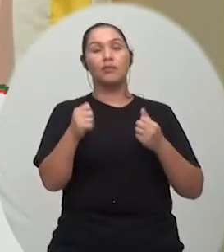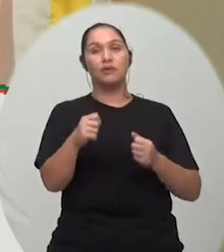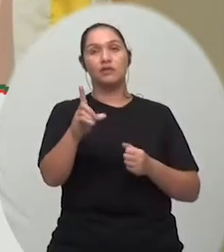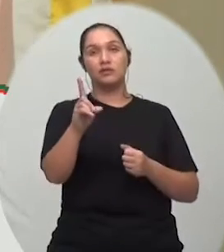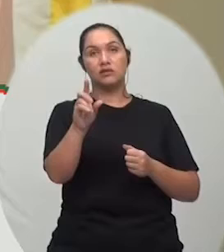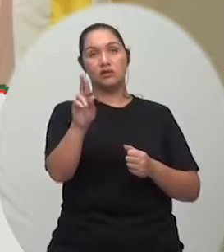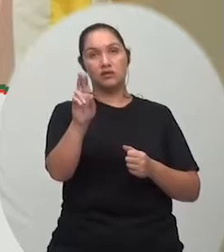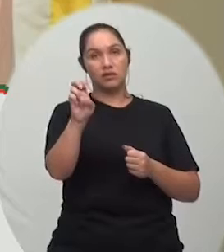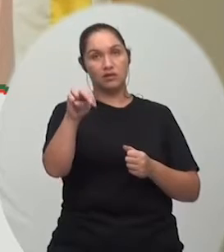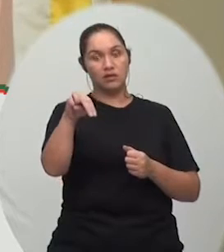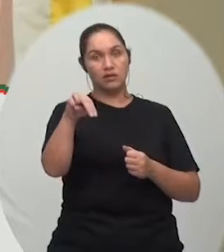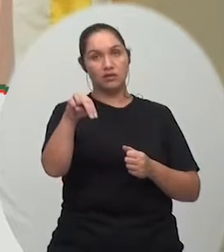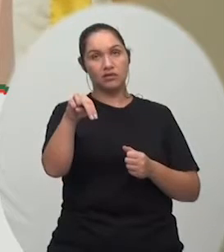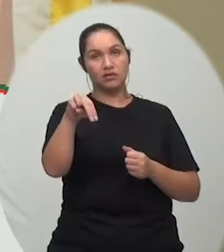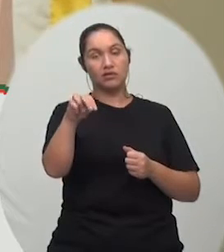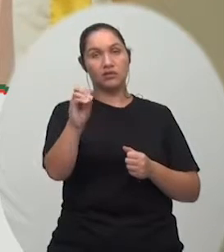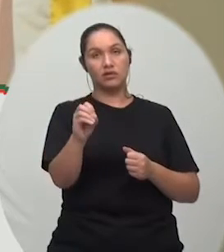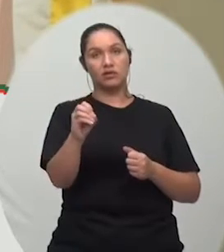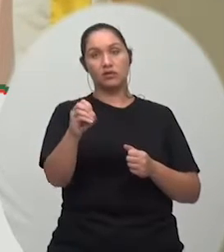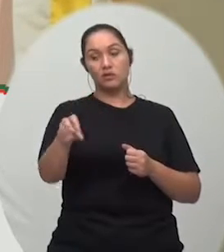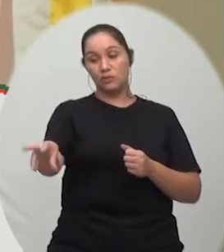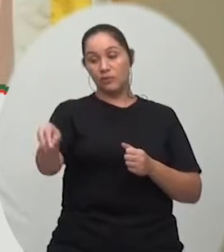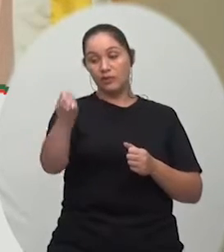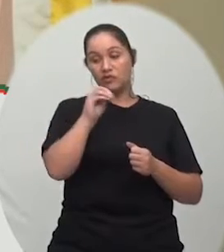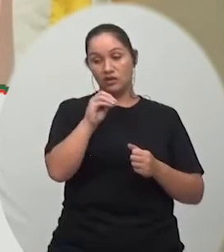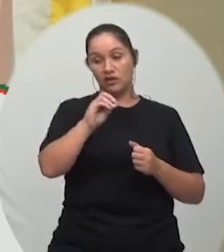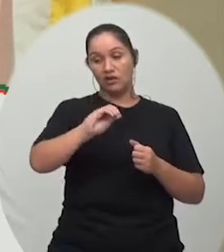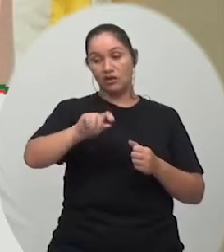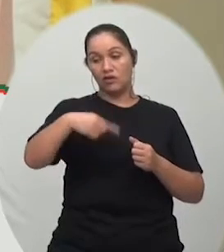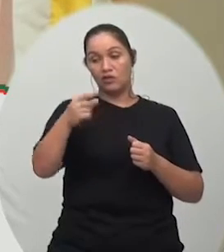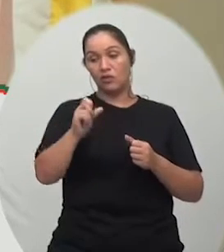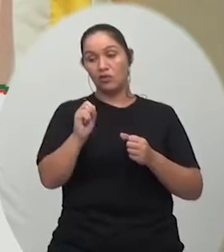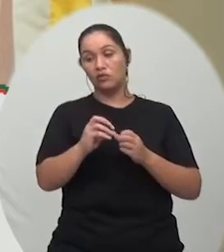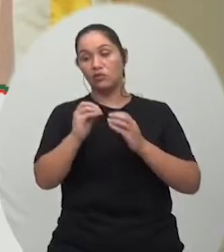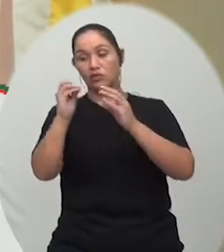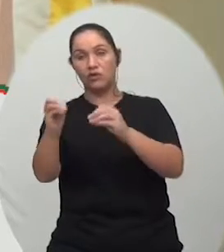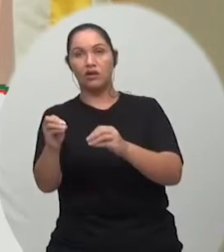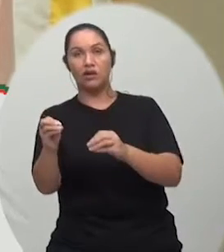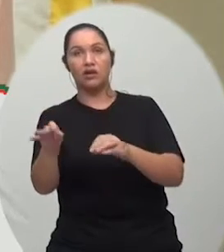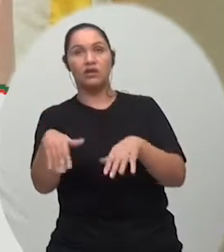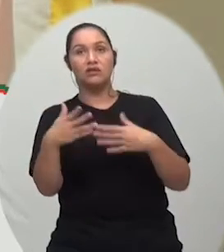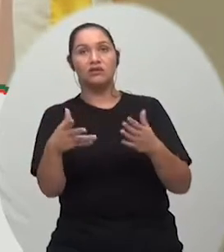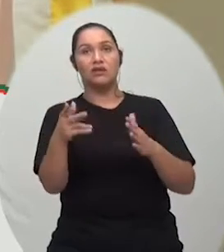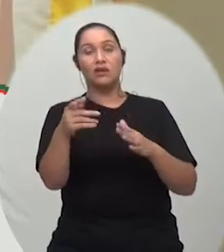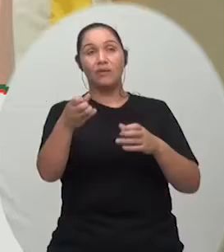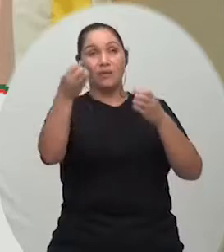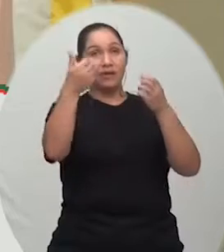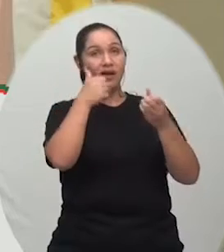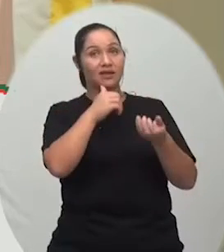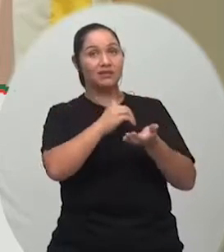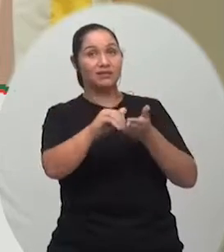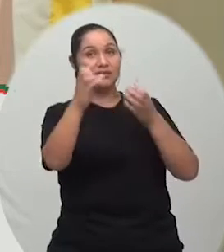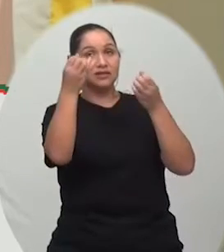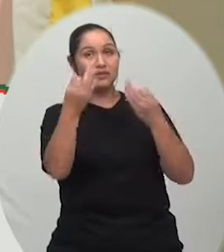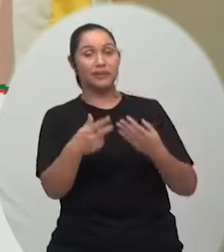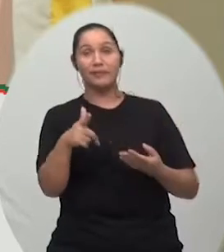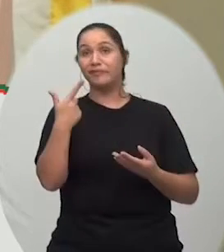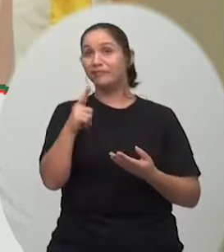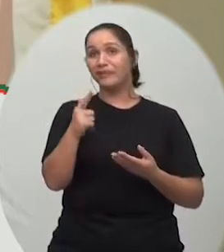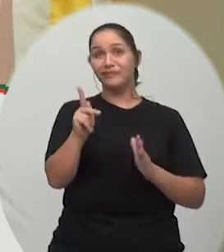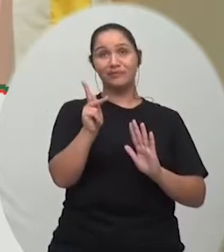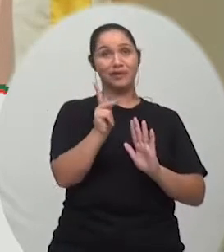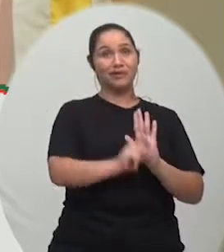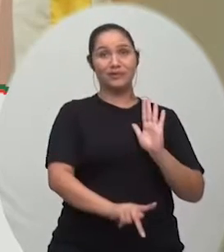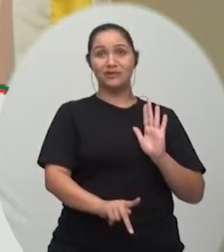retirar e recolocar, parece que não tem planejamento. Ela disse que não tem planejamento. Vai colocar aí, vai se pensar, mas não sabe